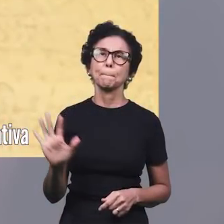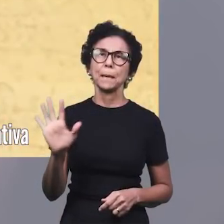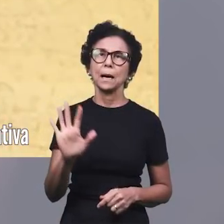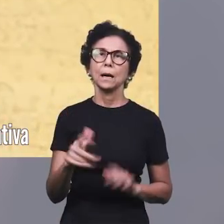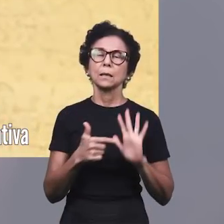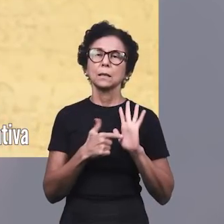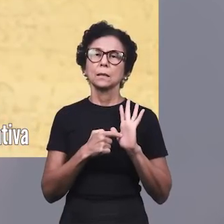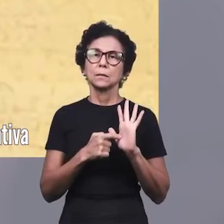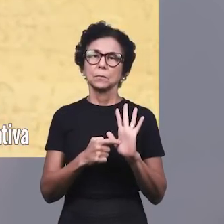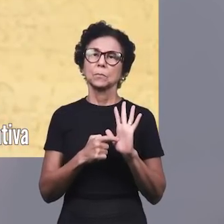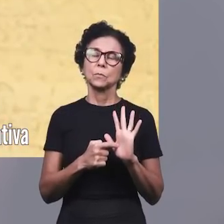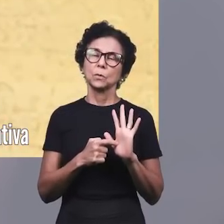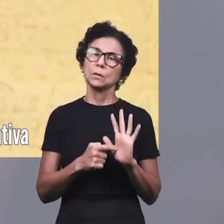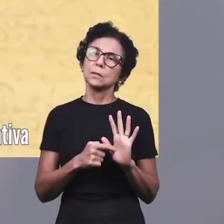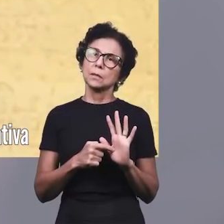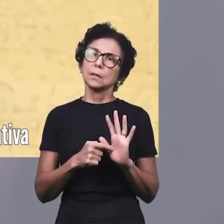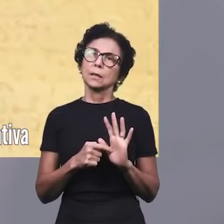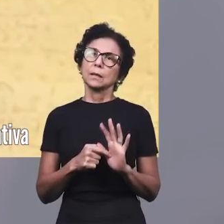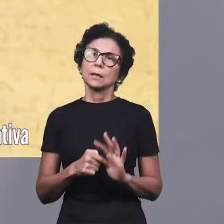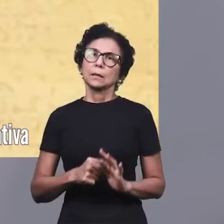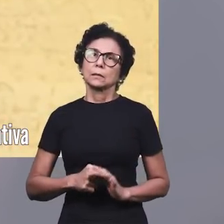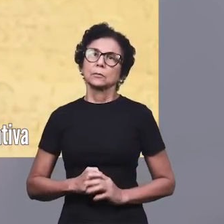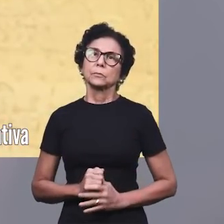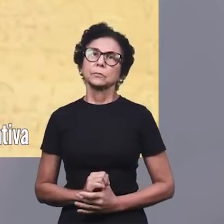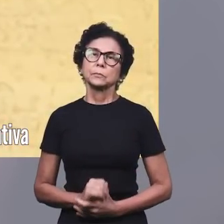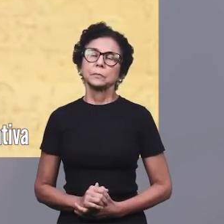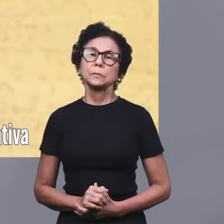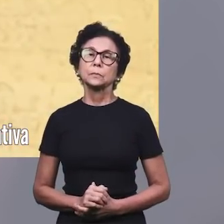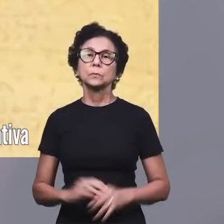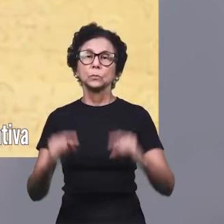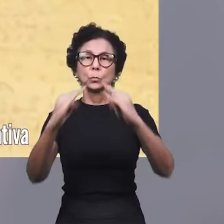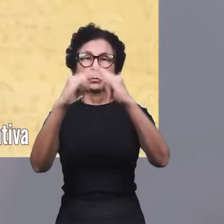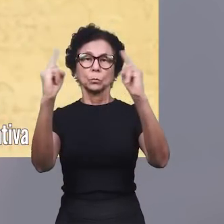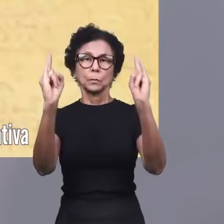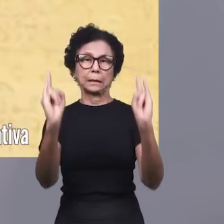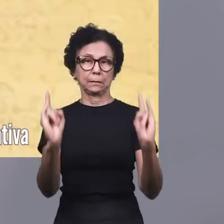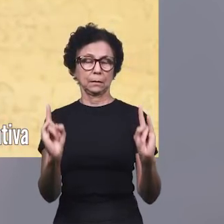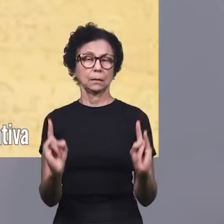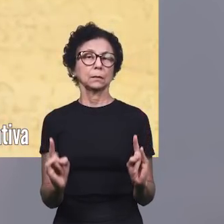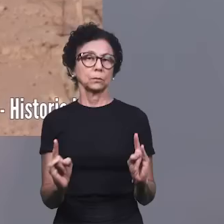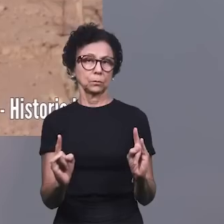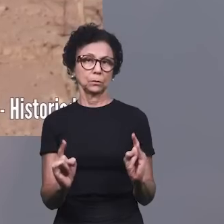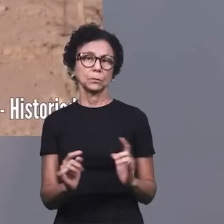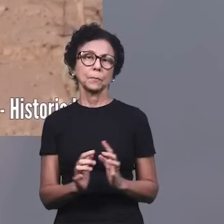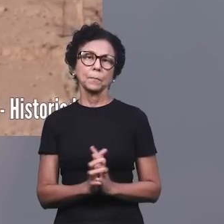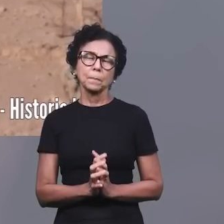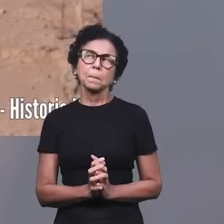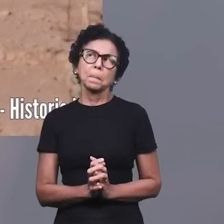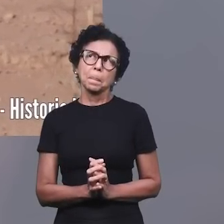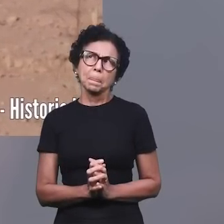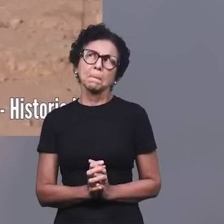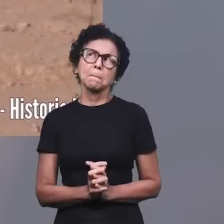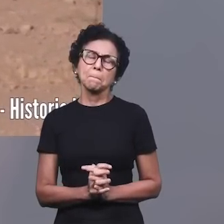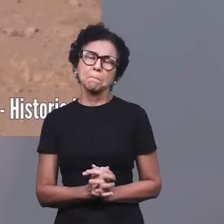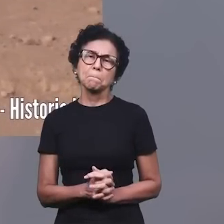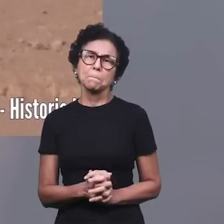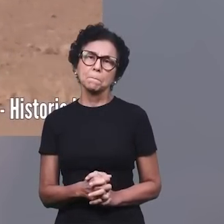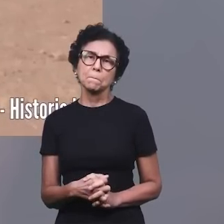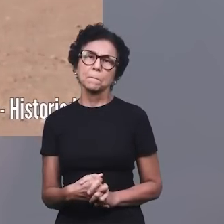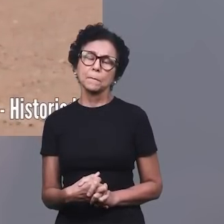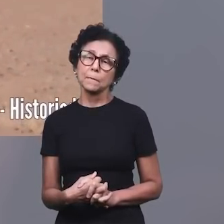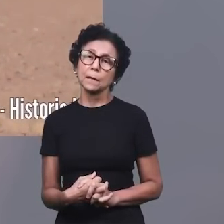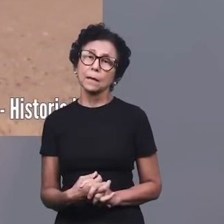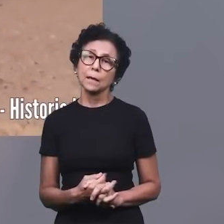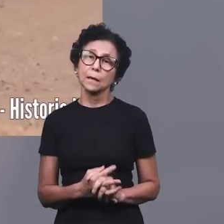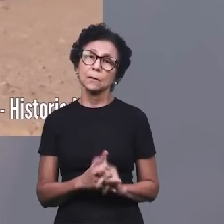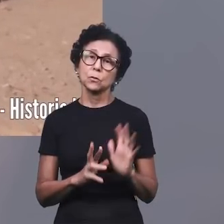podemos mostrar, né, para todos vermos que o tabernáculo era realmente uma figura dos bens